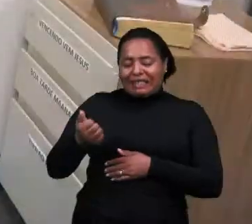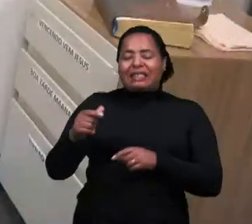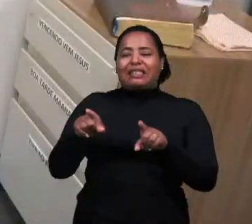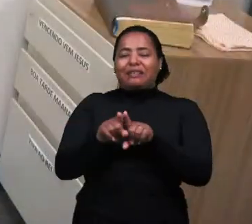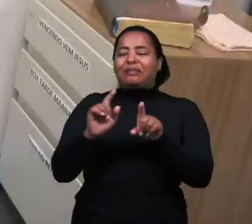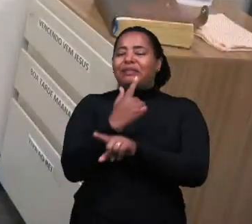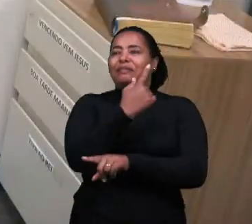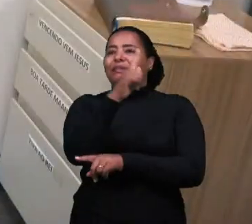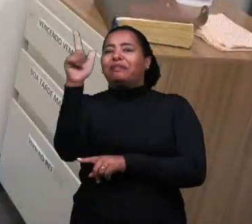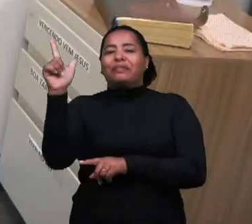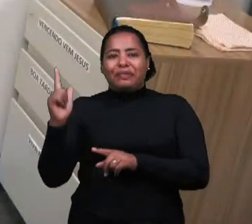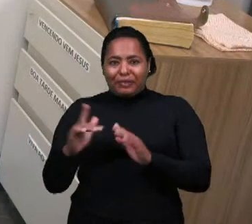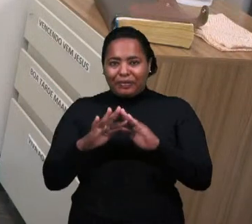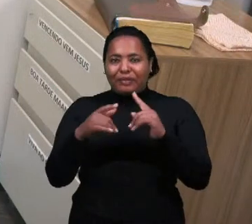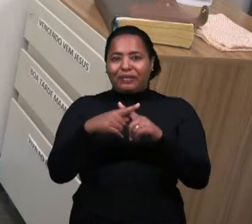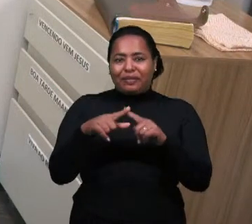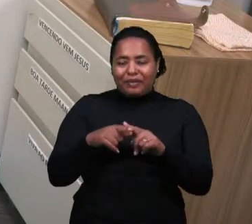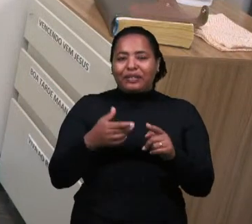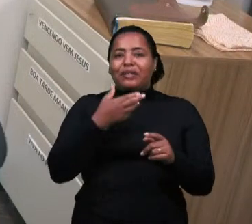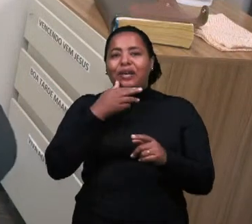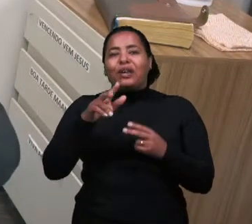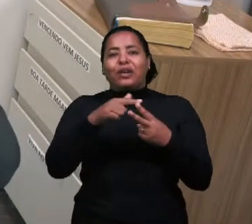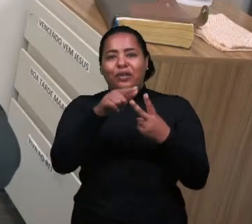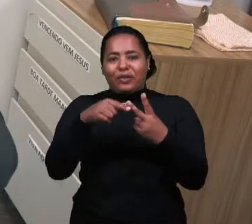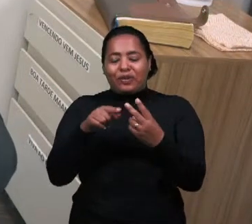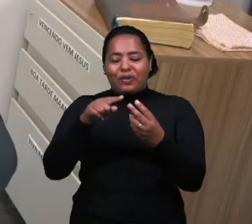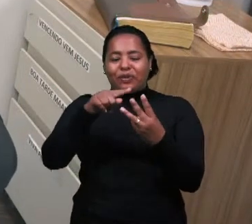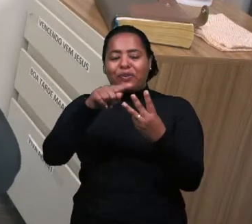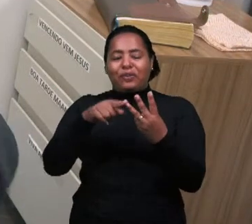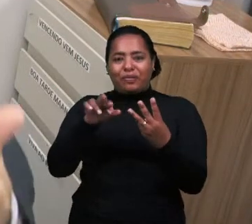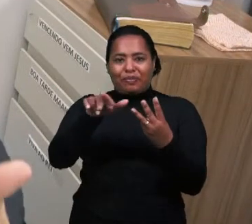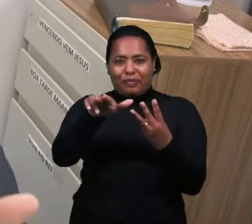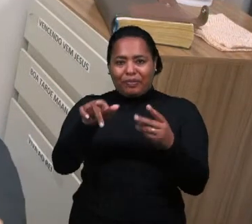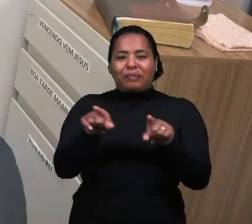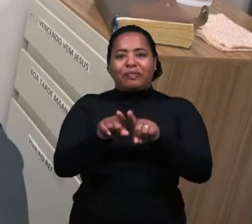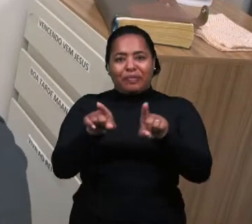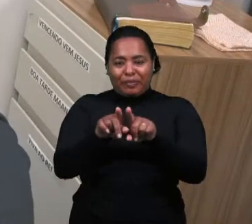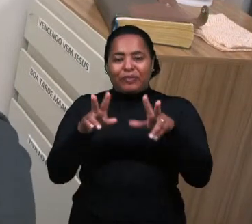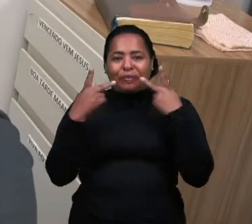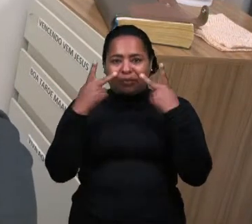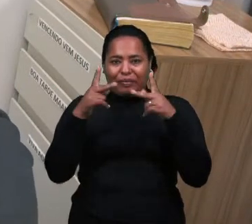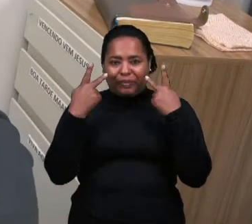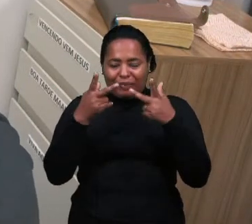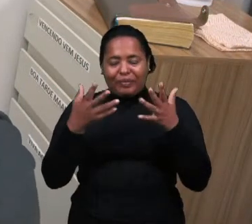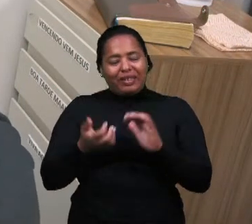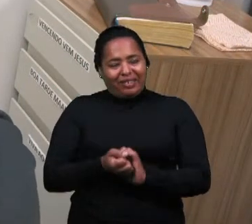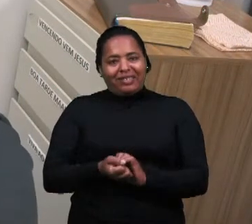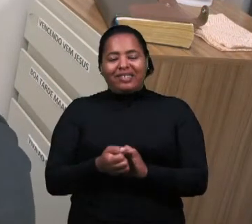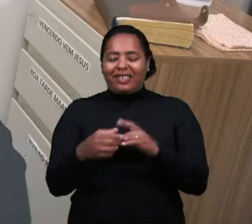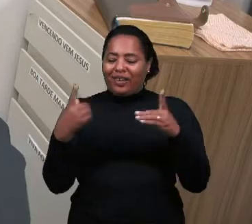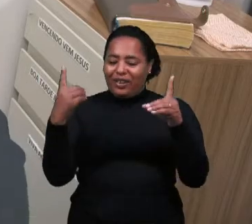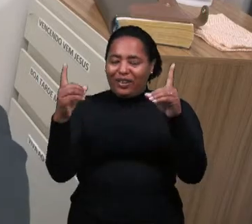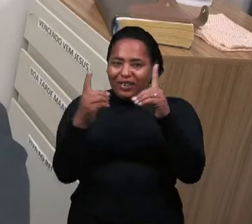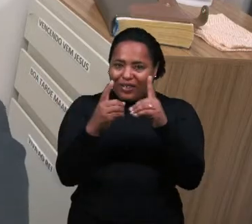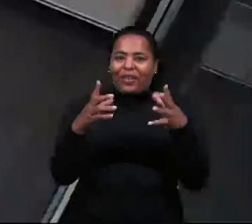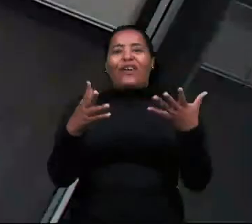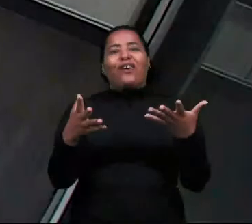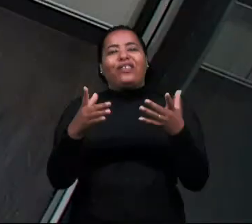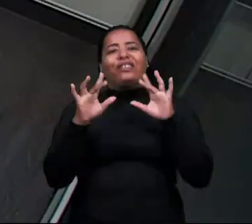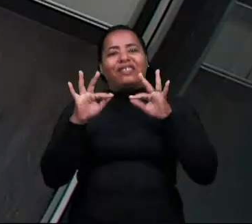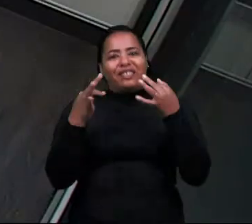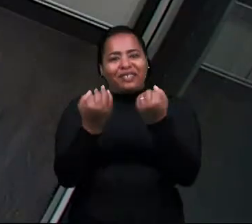nas outras igrejas. Isso é formidável. O encontro da família é melhor ainda, né, pastor? É verdade.